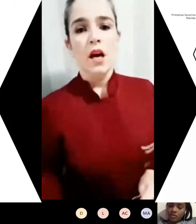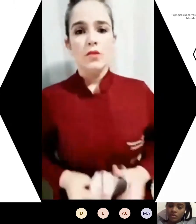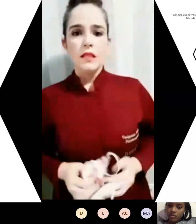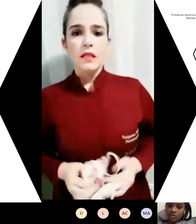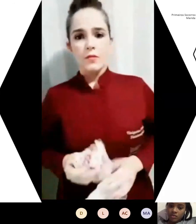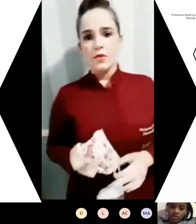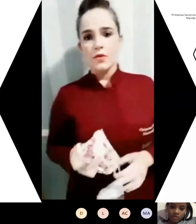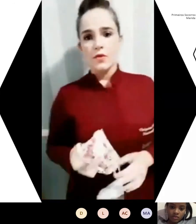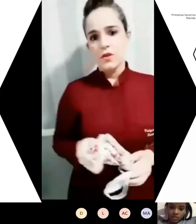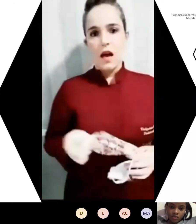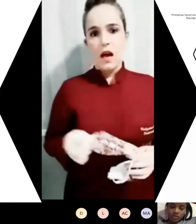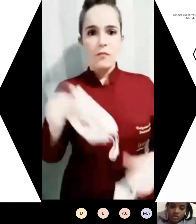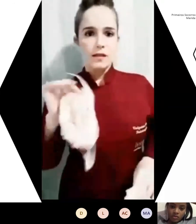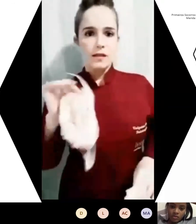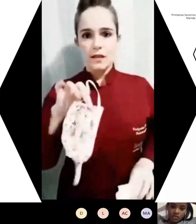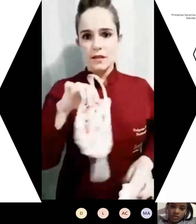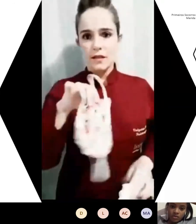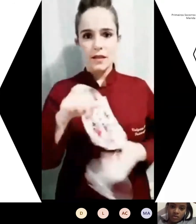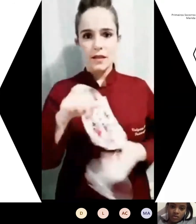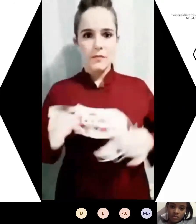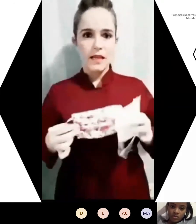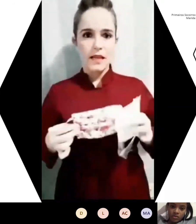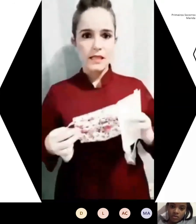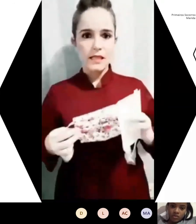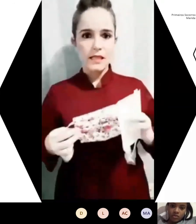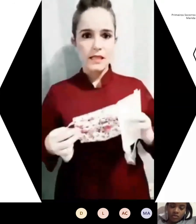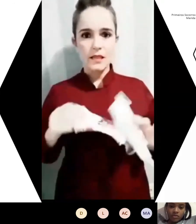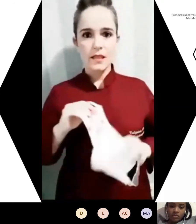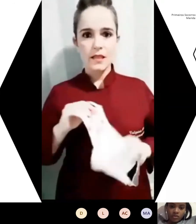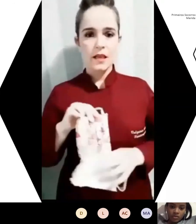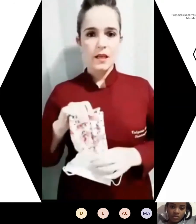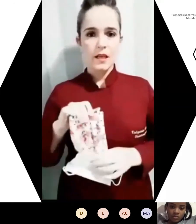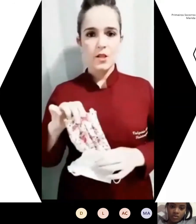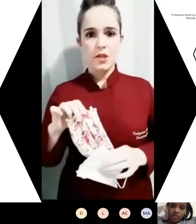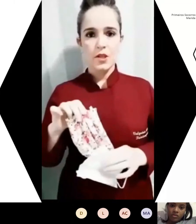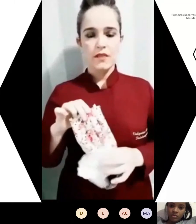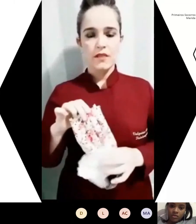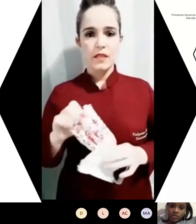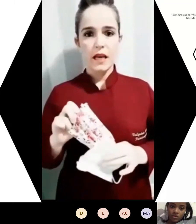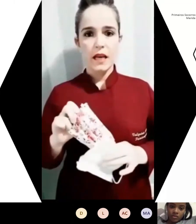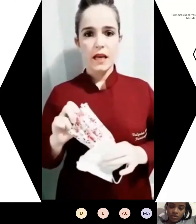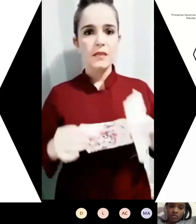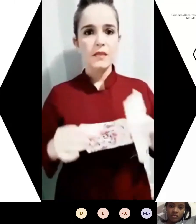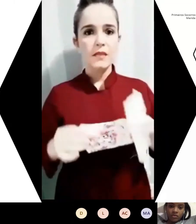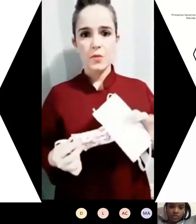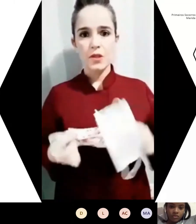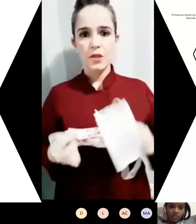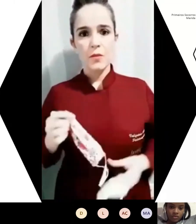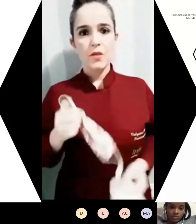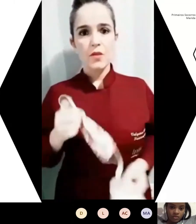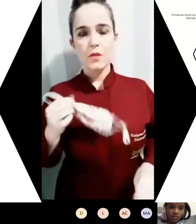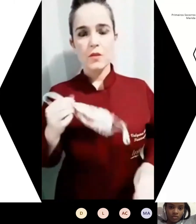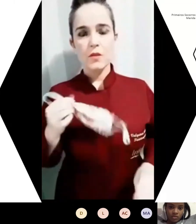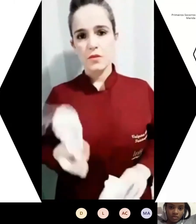máscaras. Nós temos a máscara, que é essa máscara caseira, que a gente pode estar fazendo em casa, ou a gente